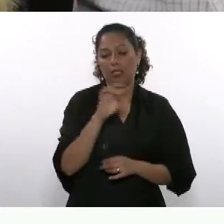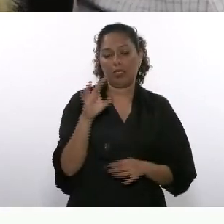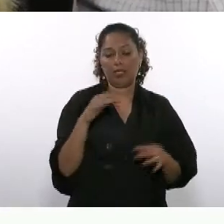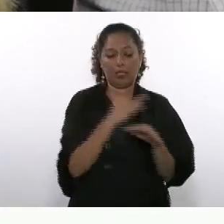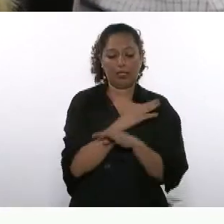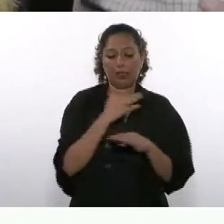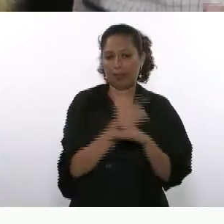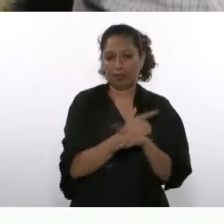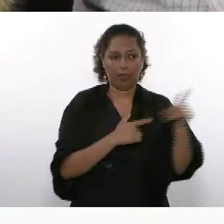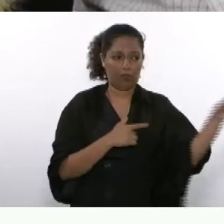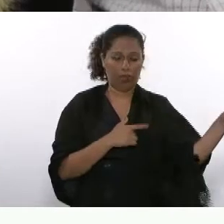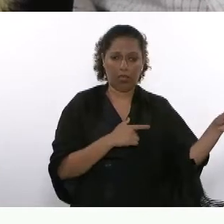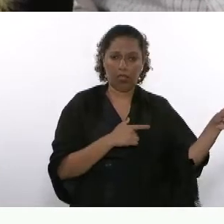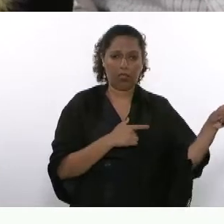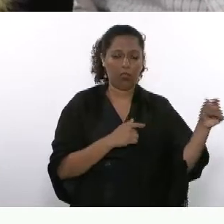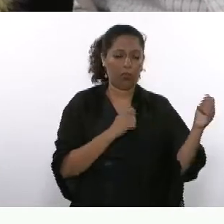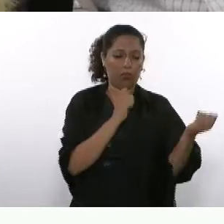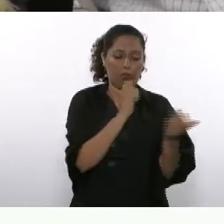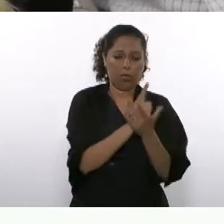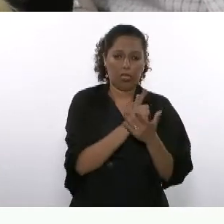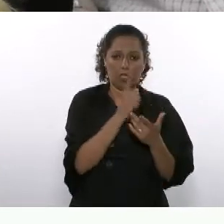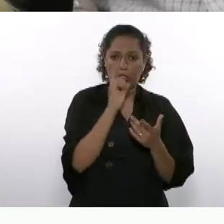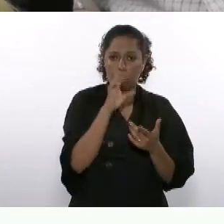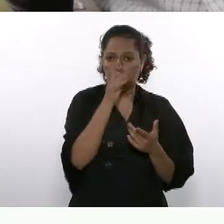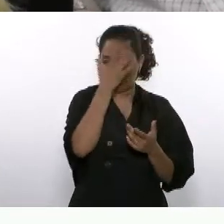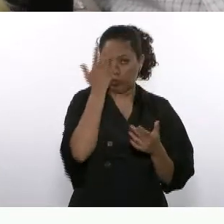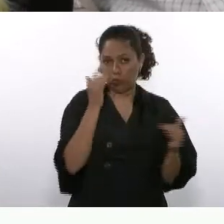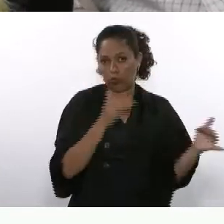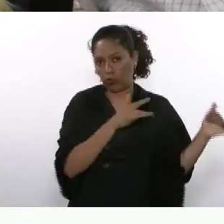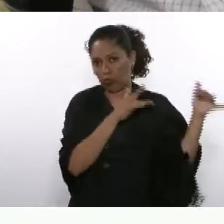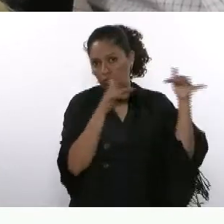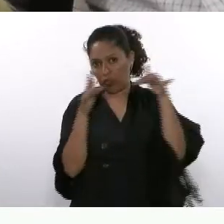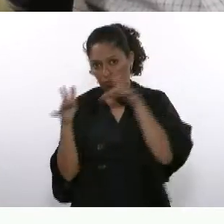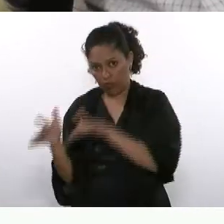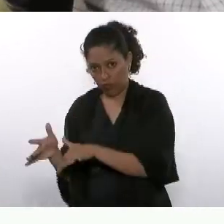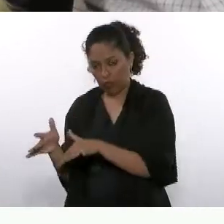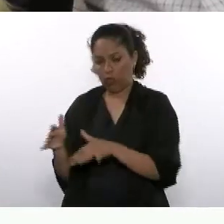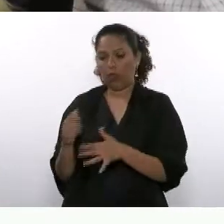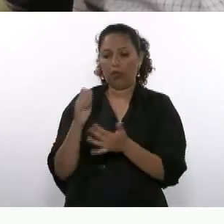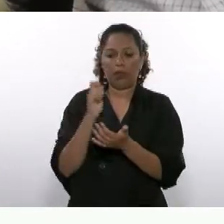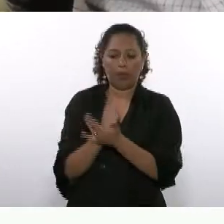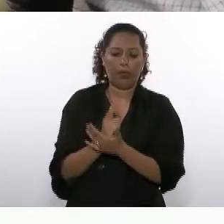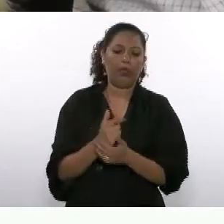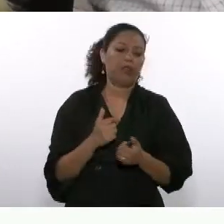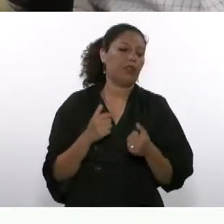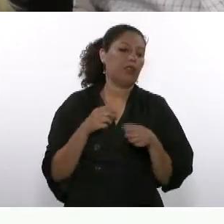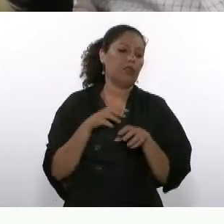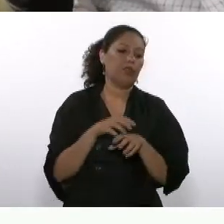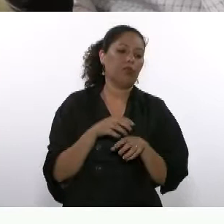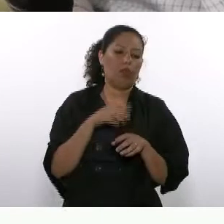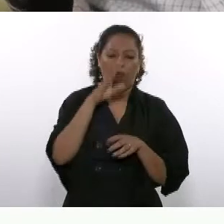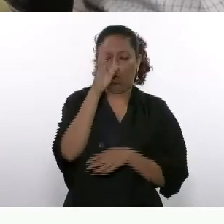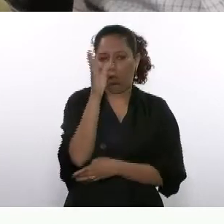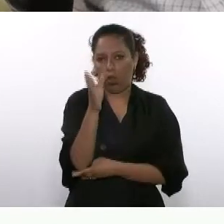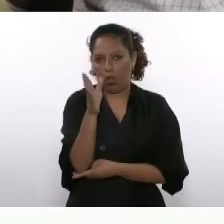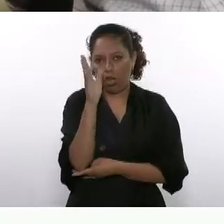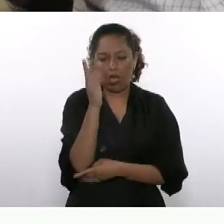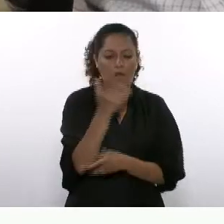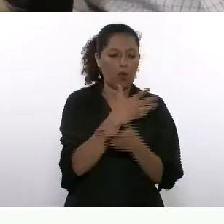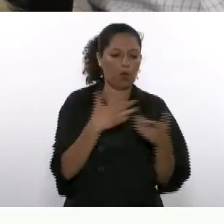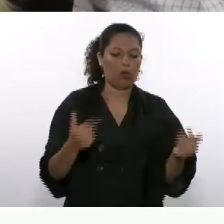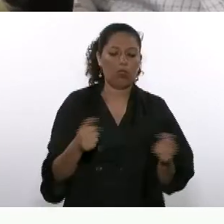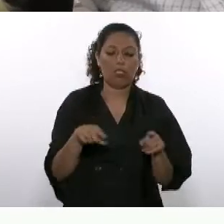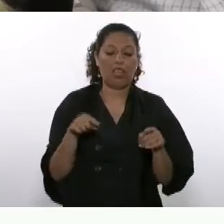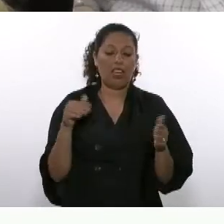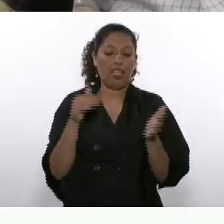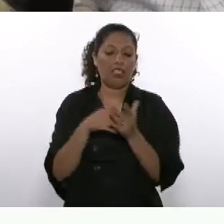é apenas de pessoal, quer dizer, é a ida da sua equipe, pagando passagem e hospedagem. Até o material